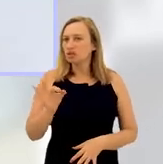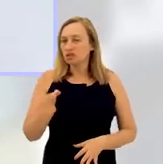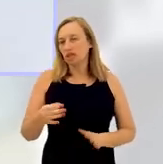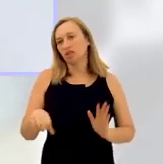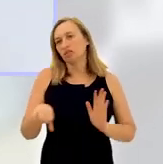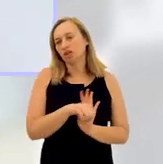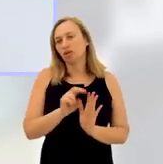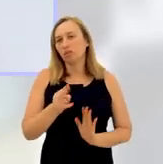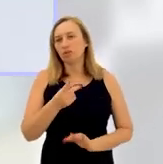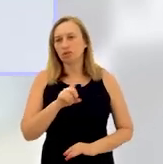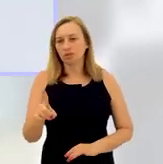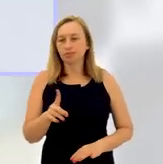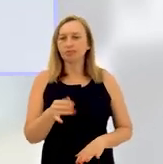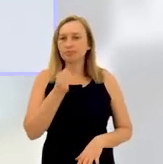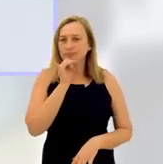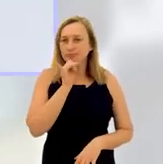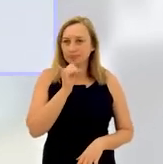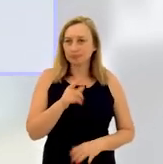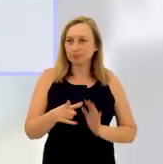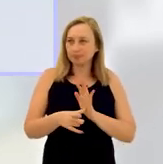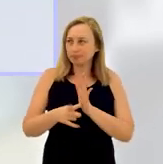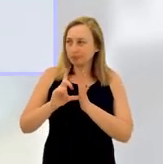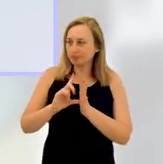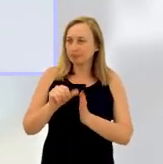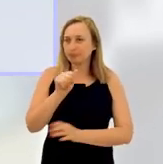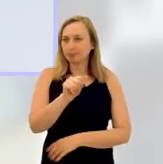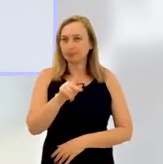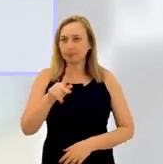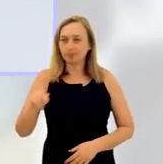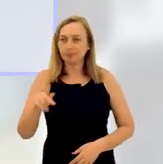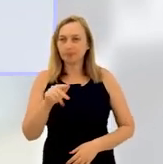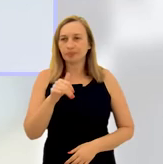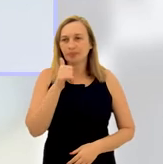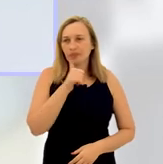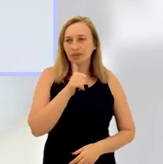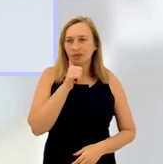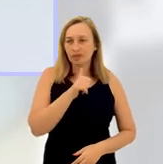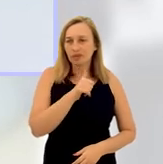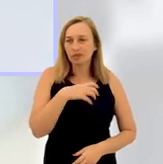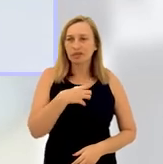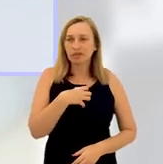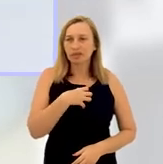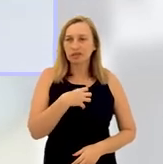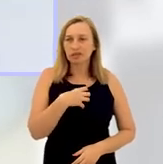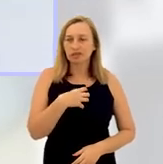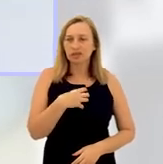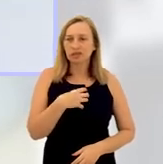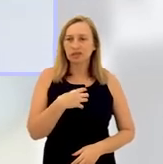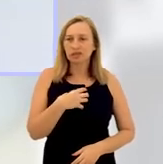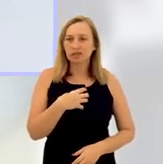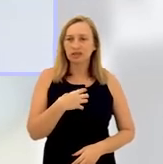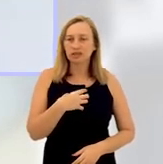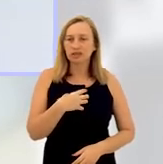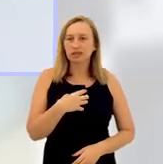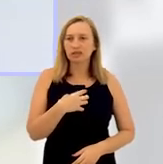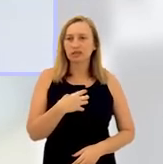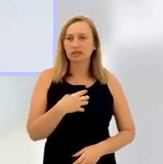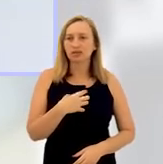de um fato criminoso. Então, por exemplo, antes do aplicativo, se a mulher estivesse se sentindo